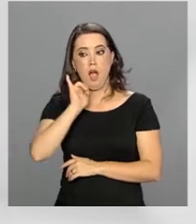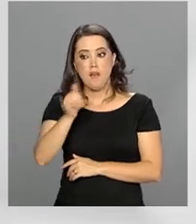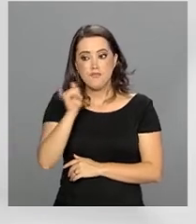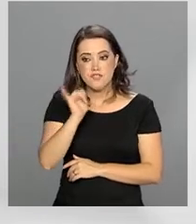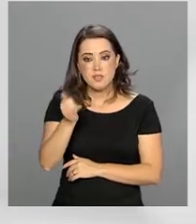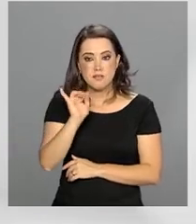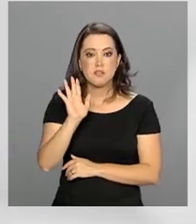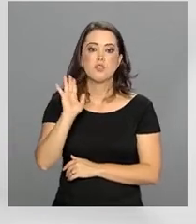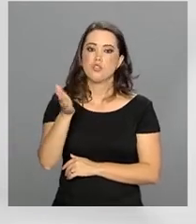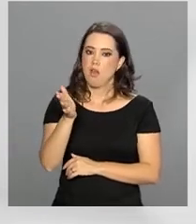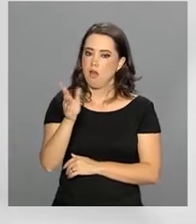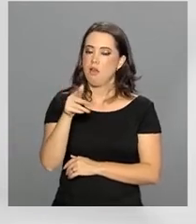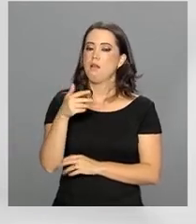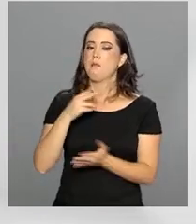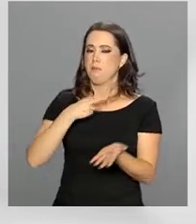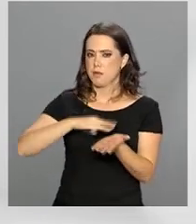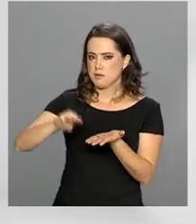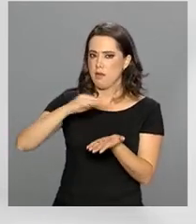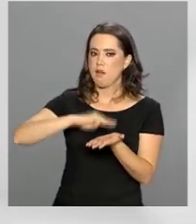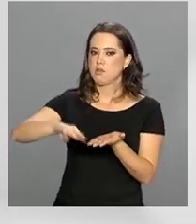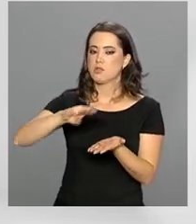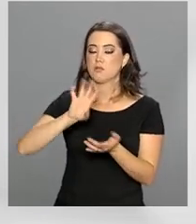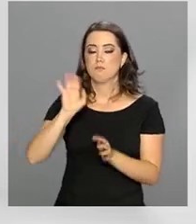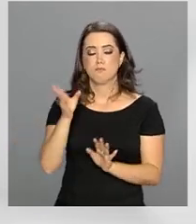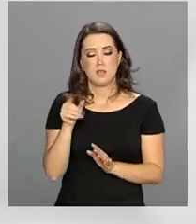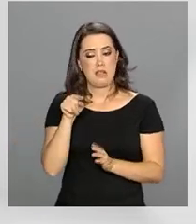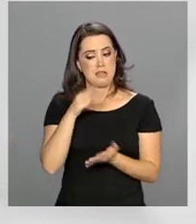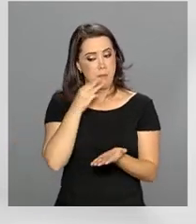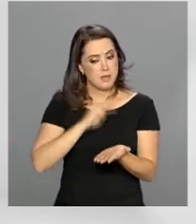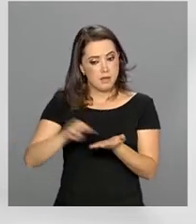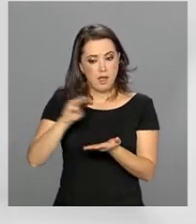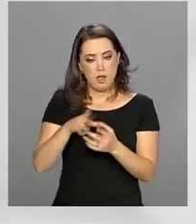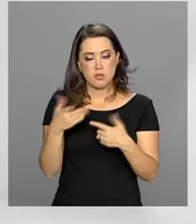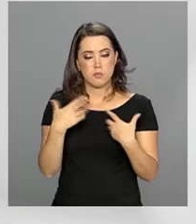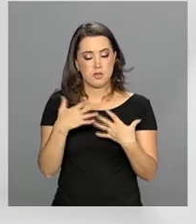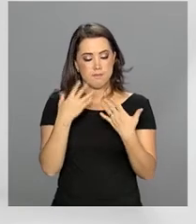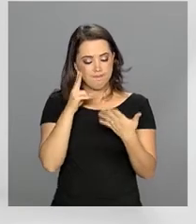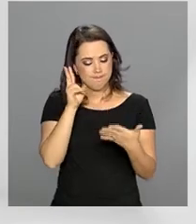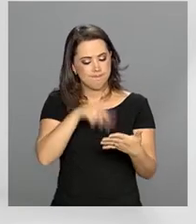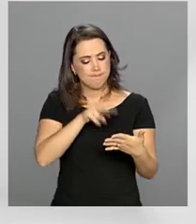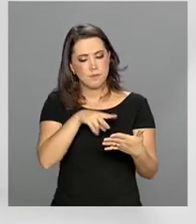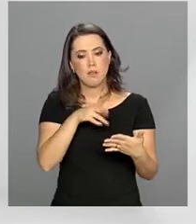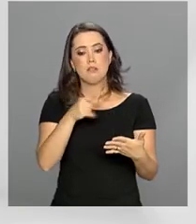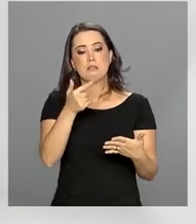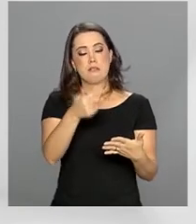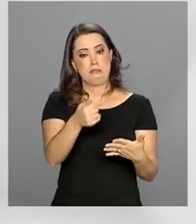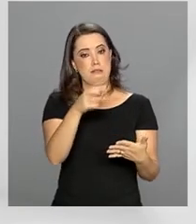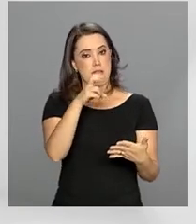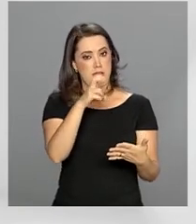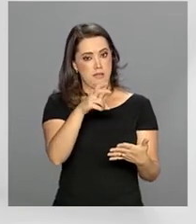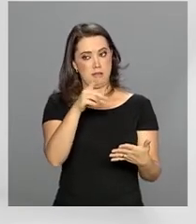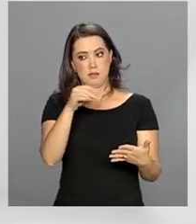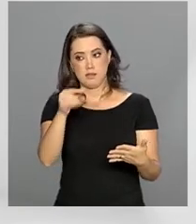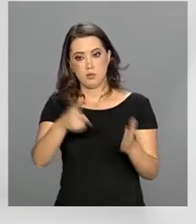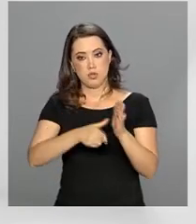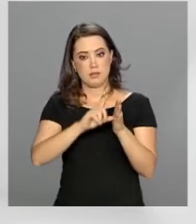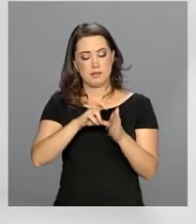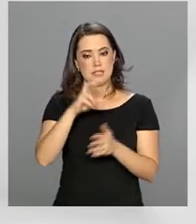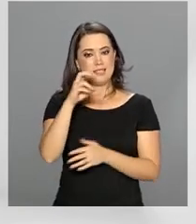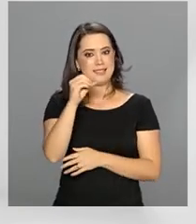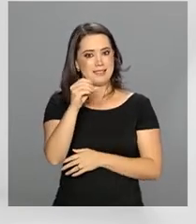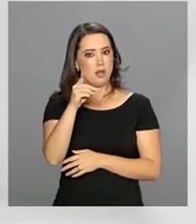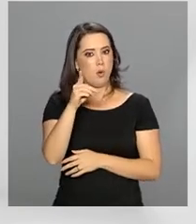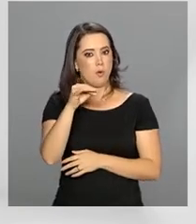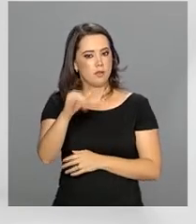usuários por meio de mensagens. Estas mensagens são encaminhadas com 75, 50 e